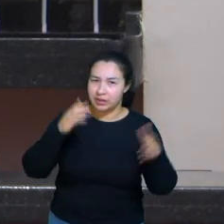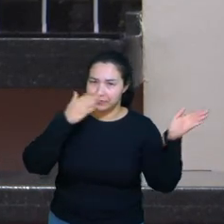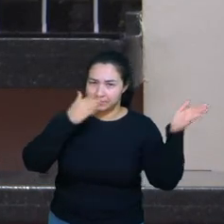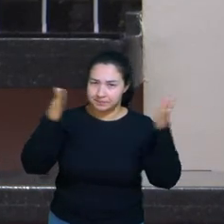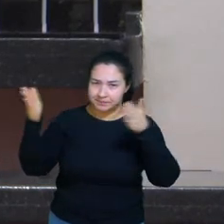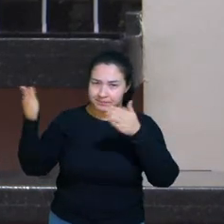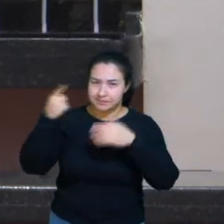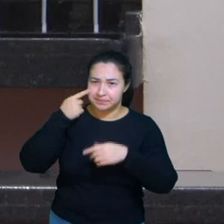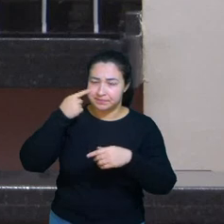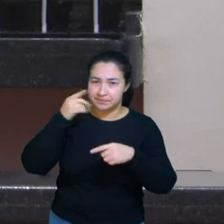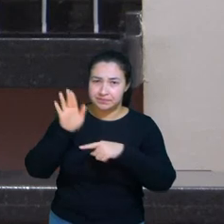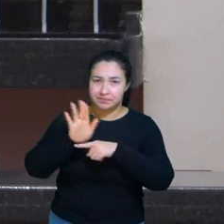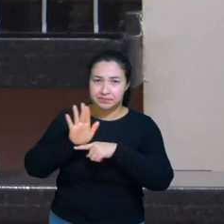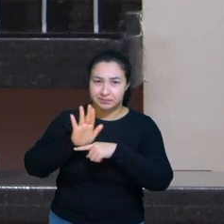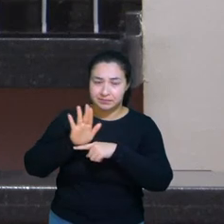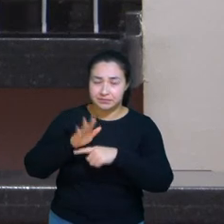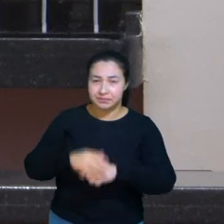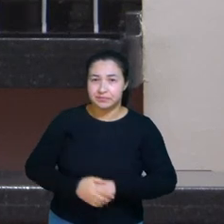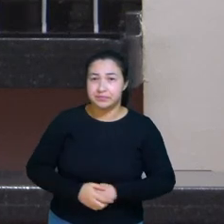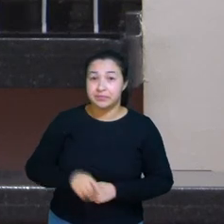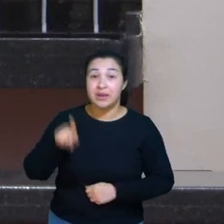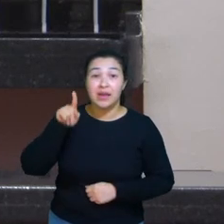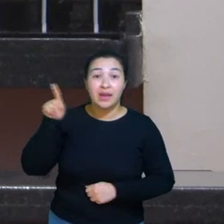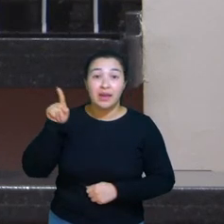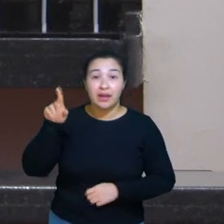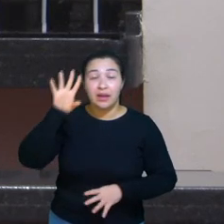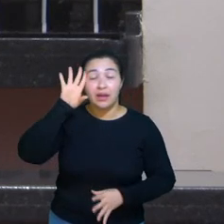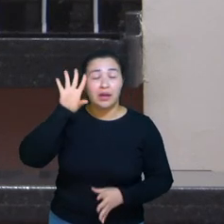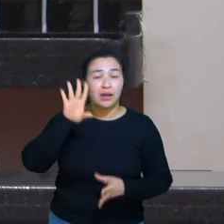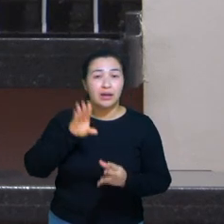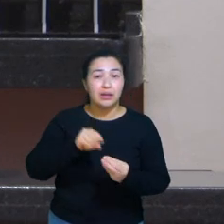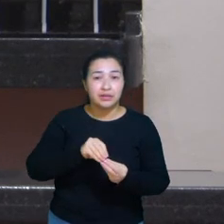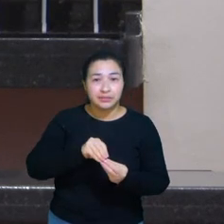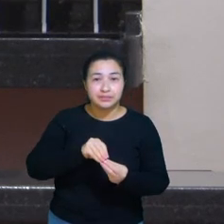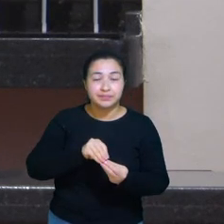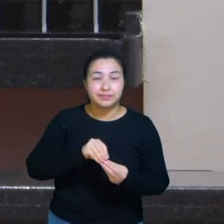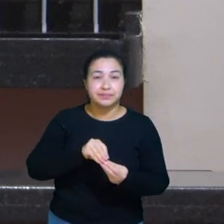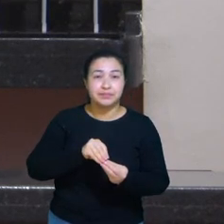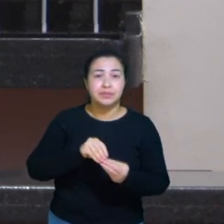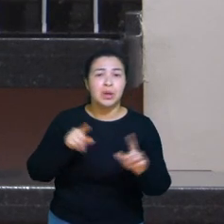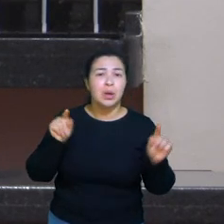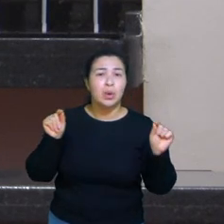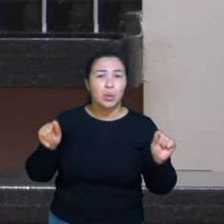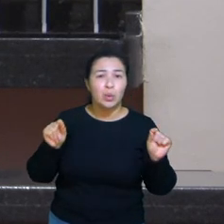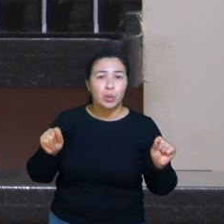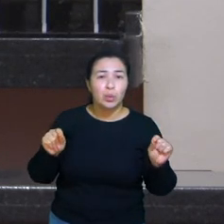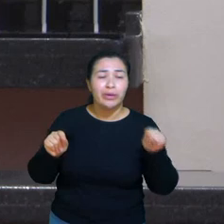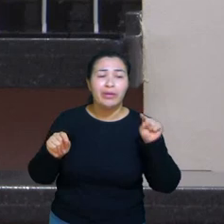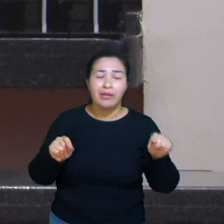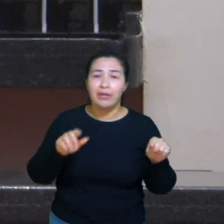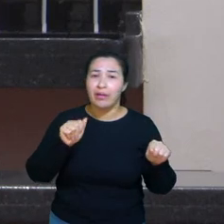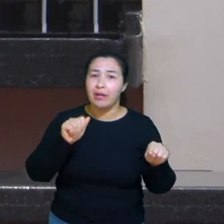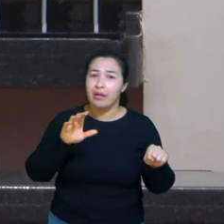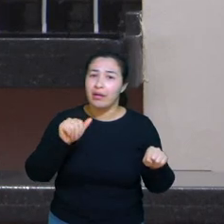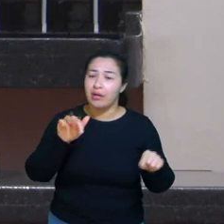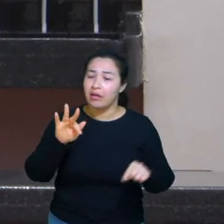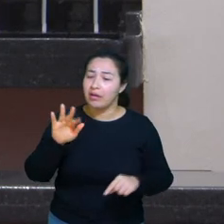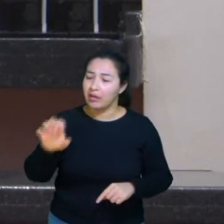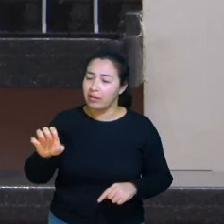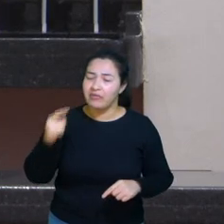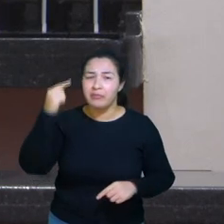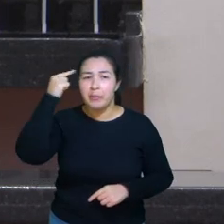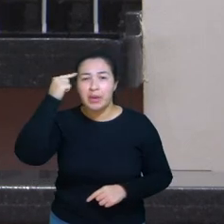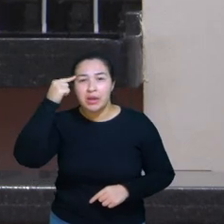essa apresentação ela tenta resumir o que a CAF pensa e pode contribuir nesse